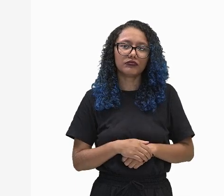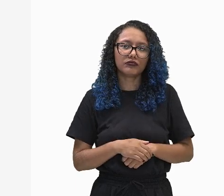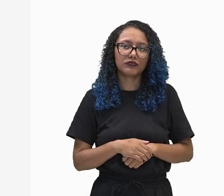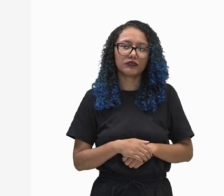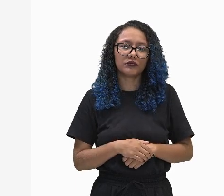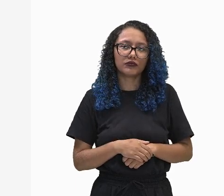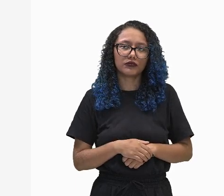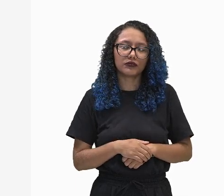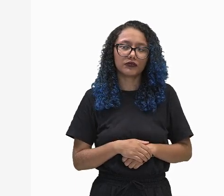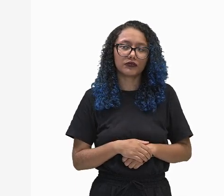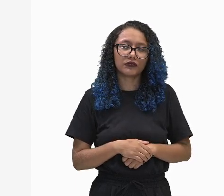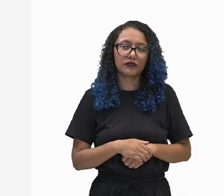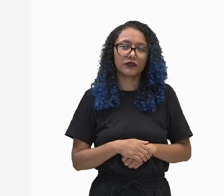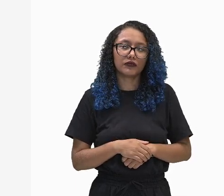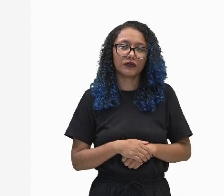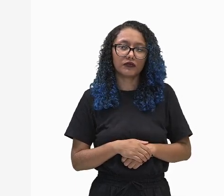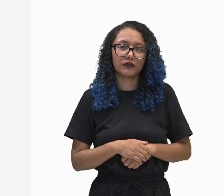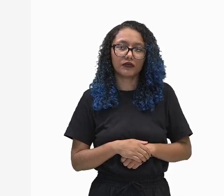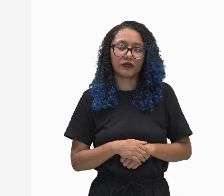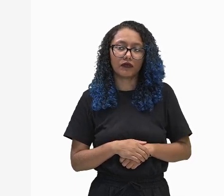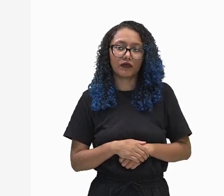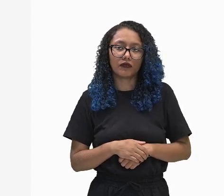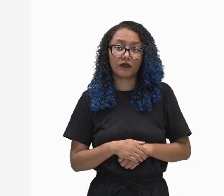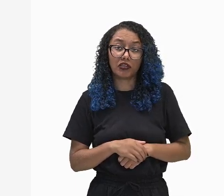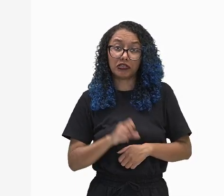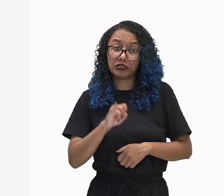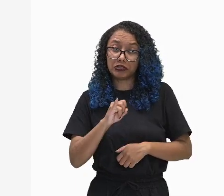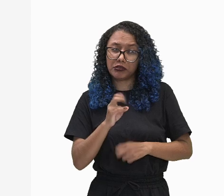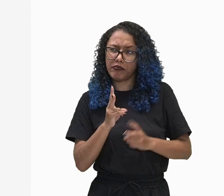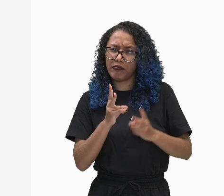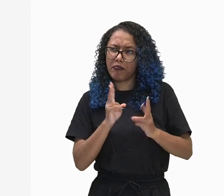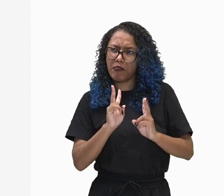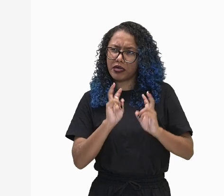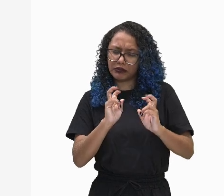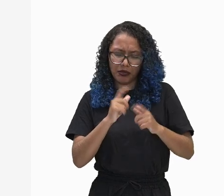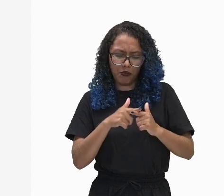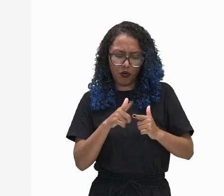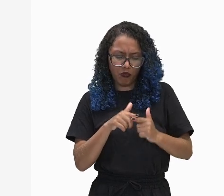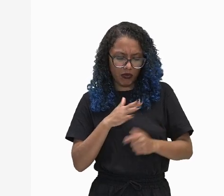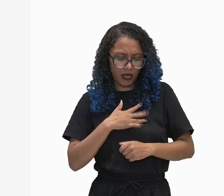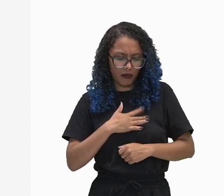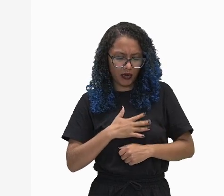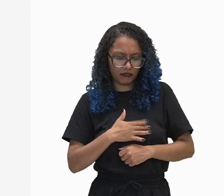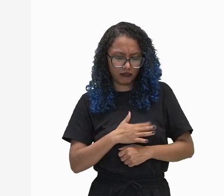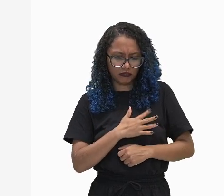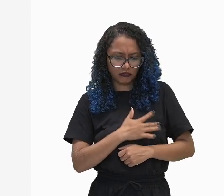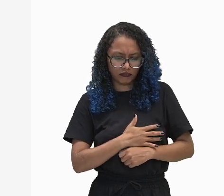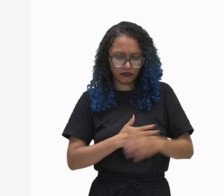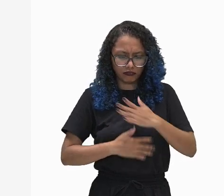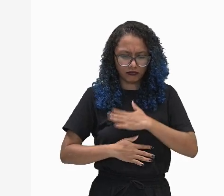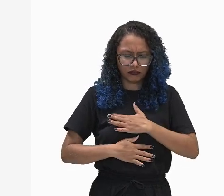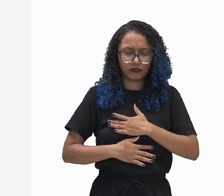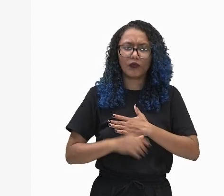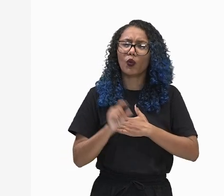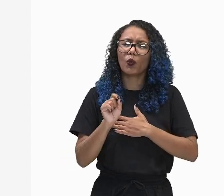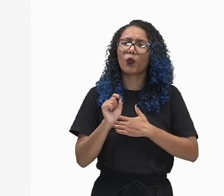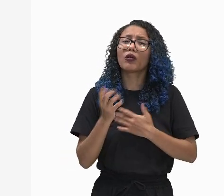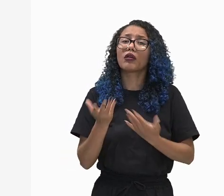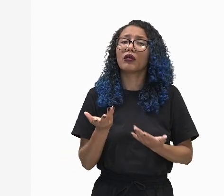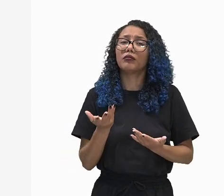do autocuidado, do autoexame, e consegue detectar alguma coisa que não deveria estar lá, esse é o